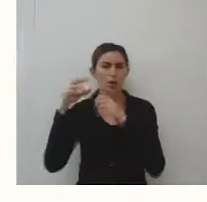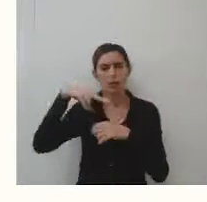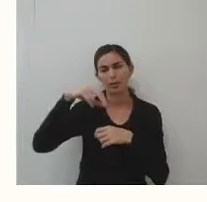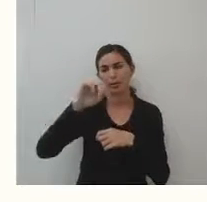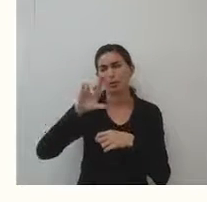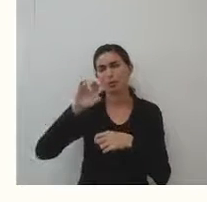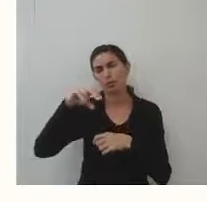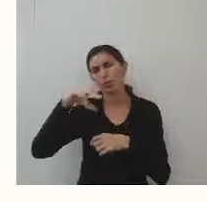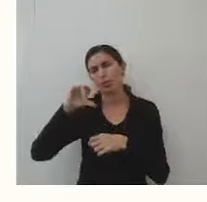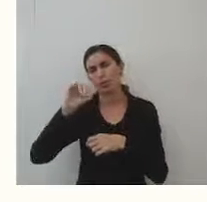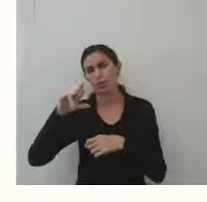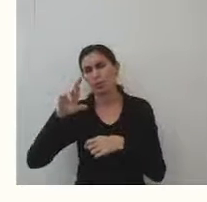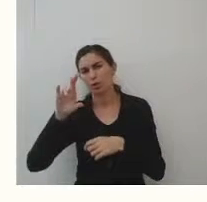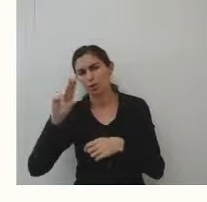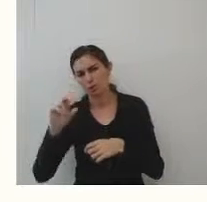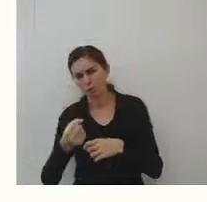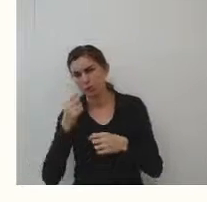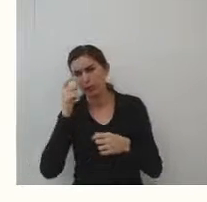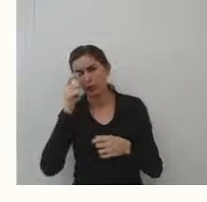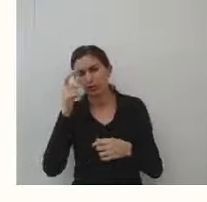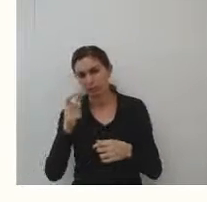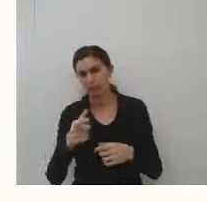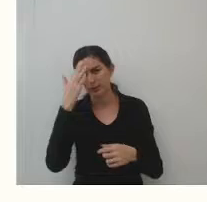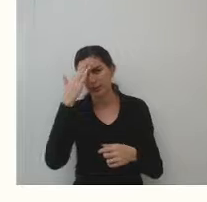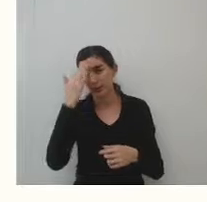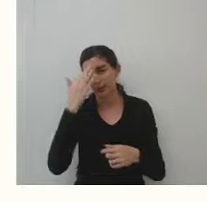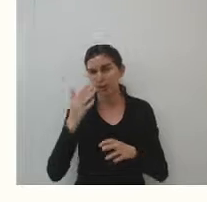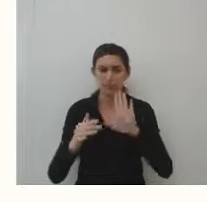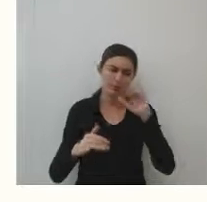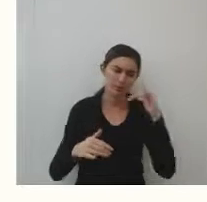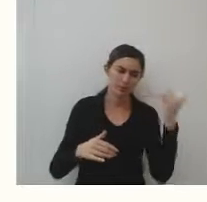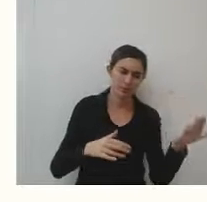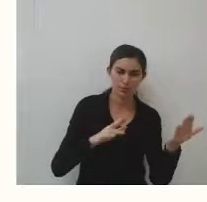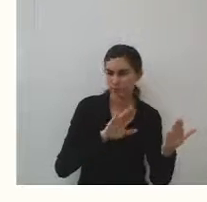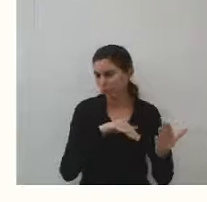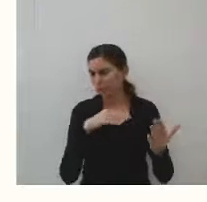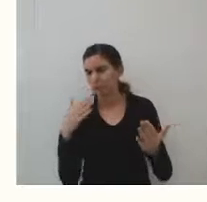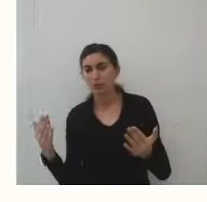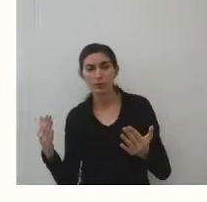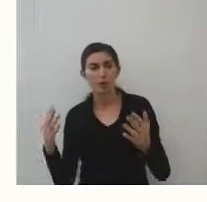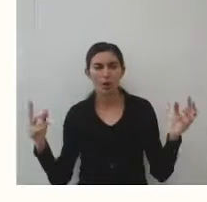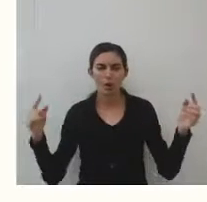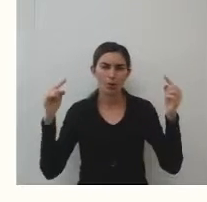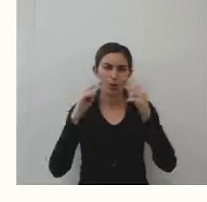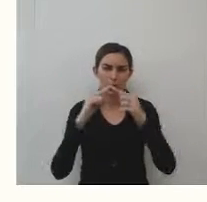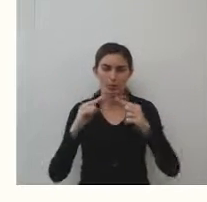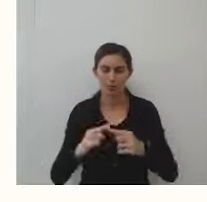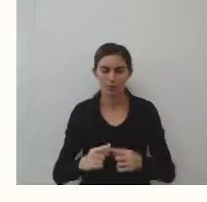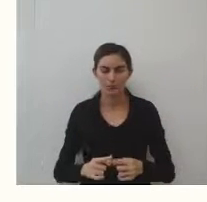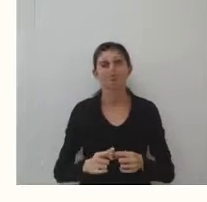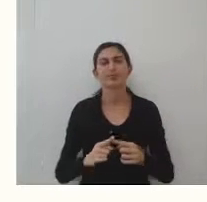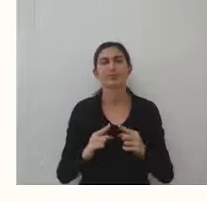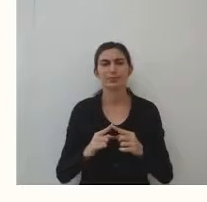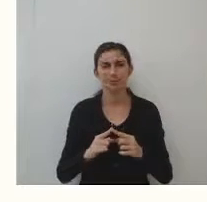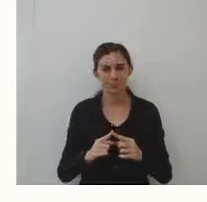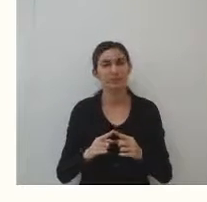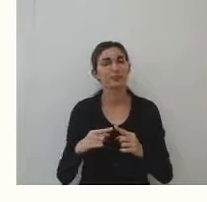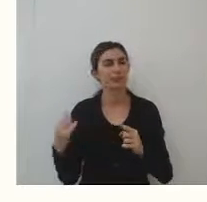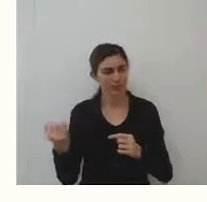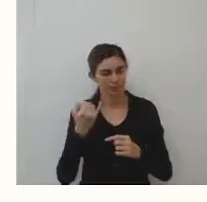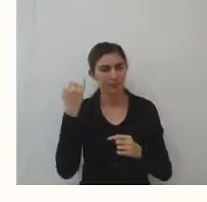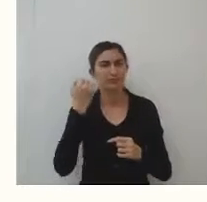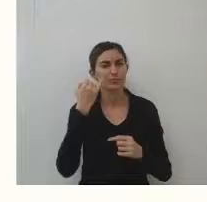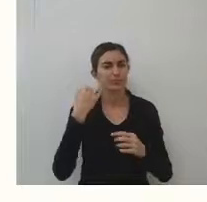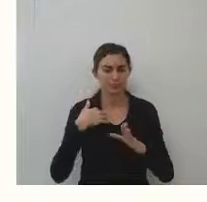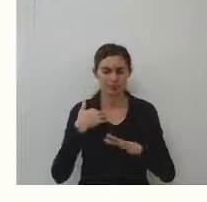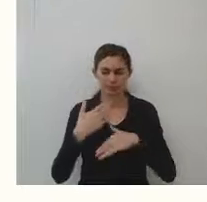neurônios, é totalmente interessante. A gente sabe que lado direito, lado esquerdo, então essa conectividade é importante,